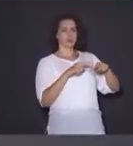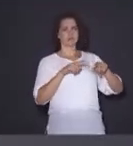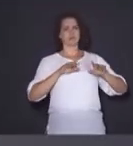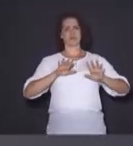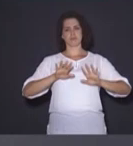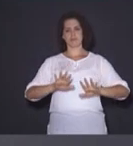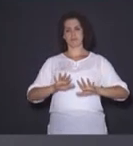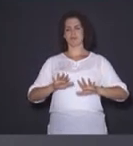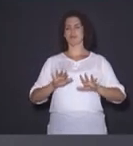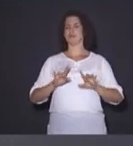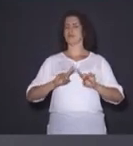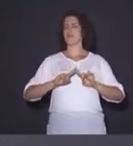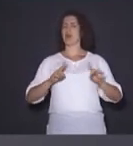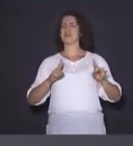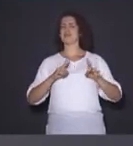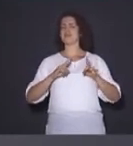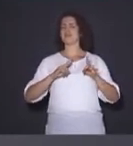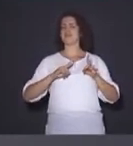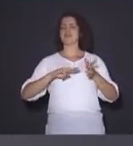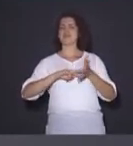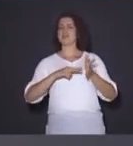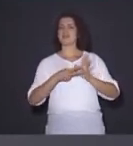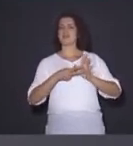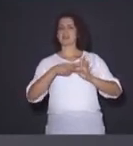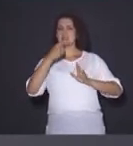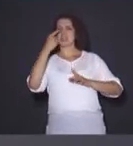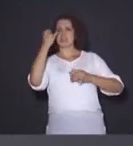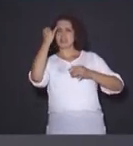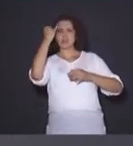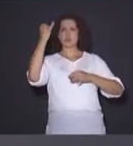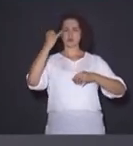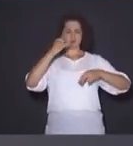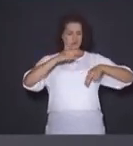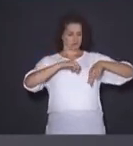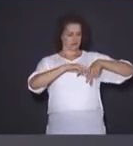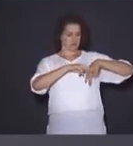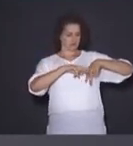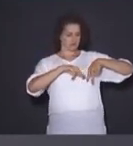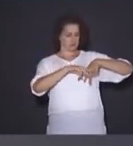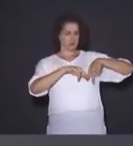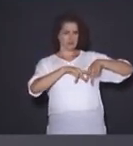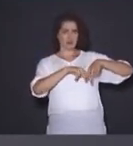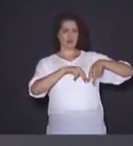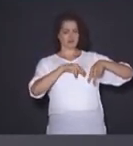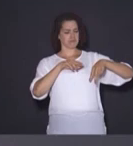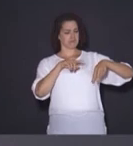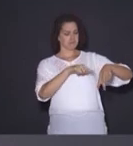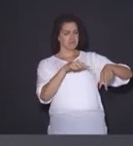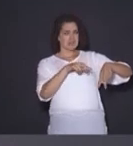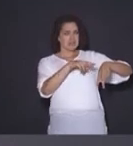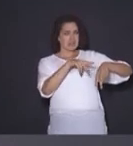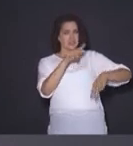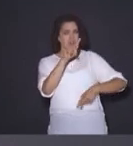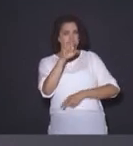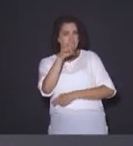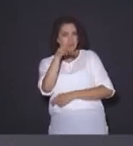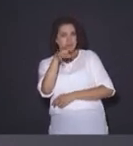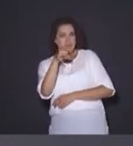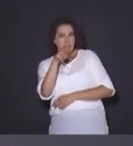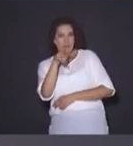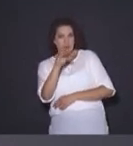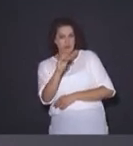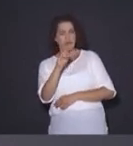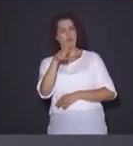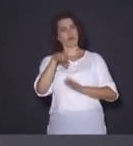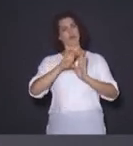mas o que de fato é nessa ideologia de gênero bom gênero é um conceito trabalhado no país não é